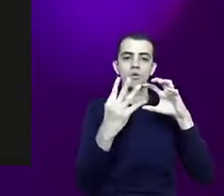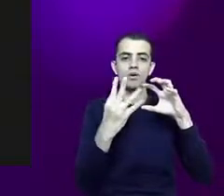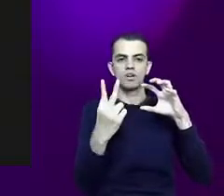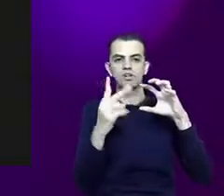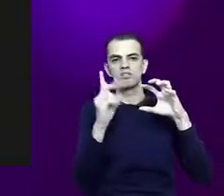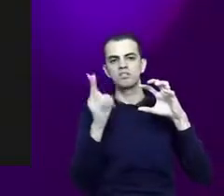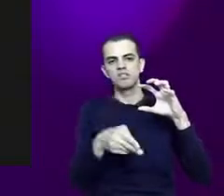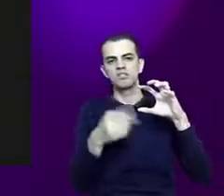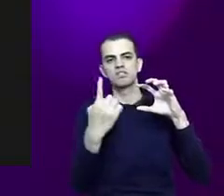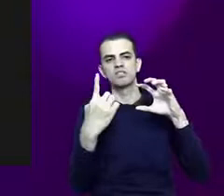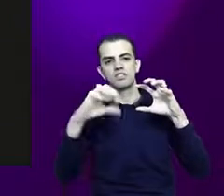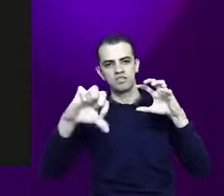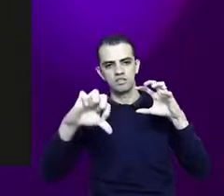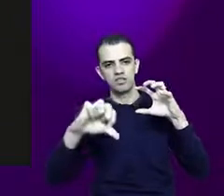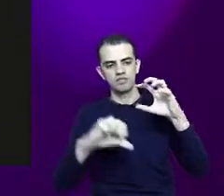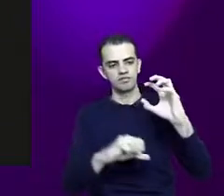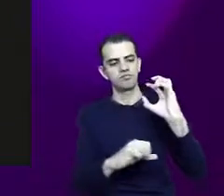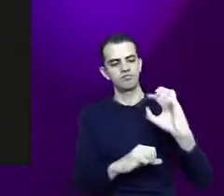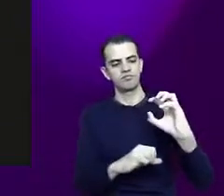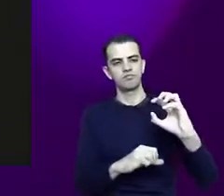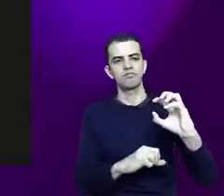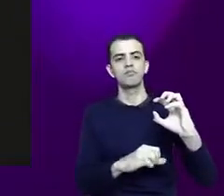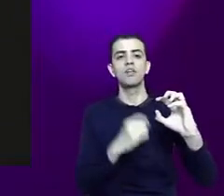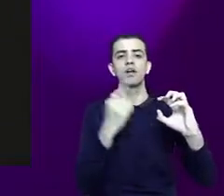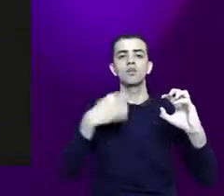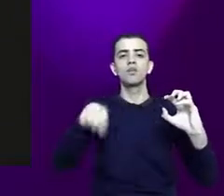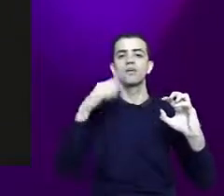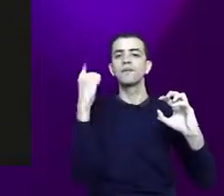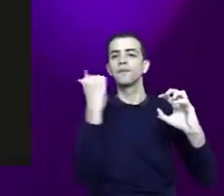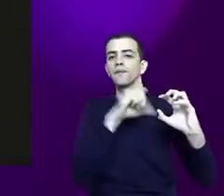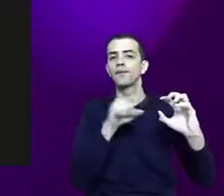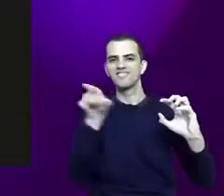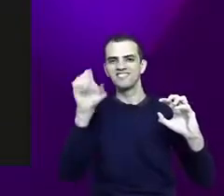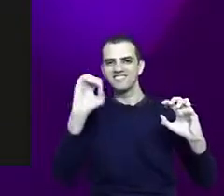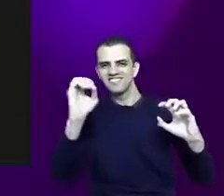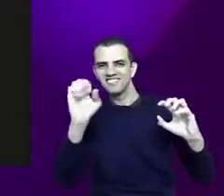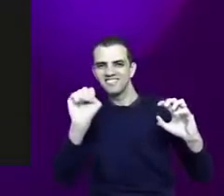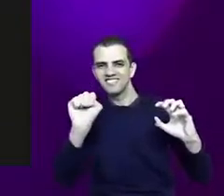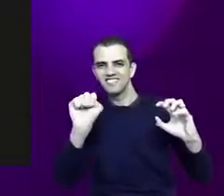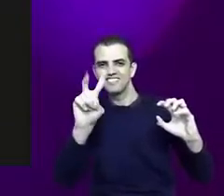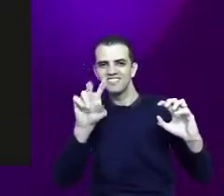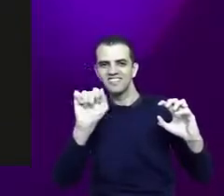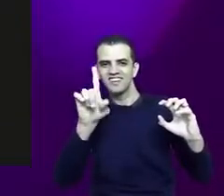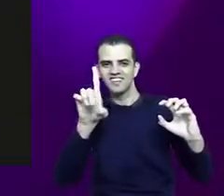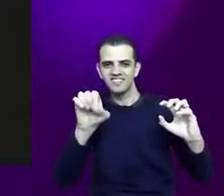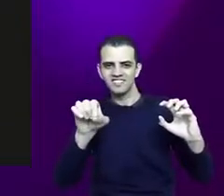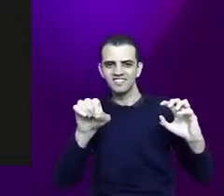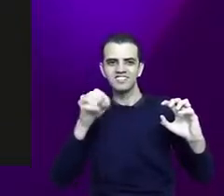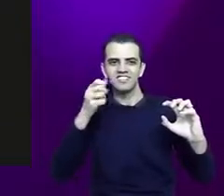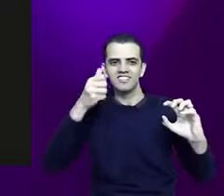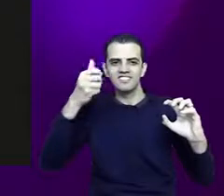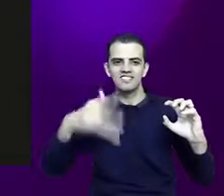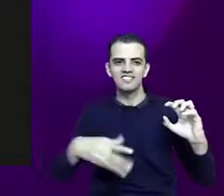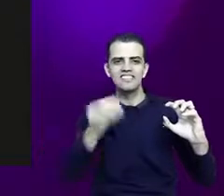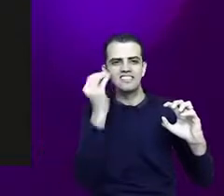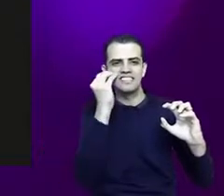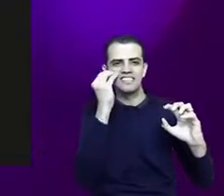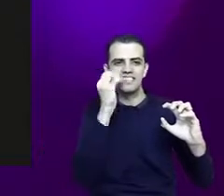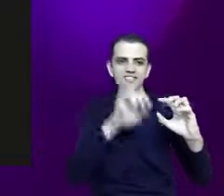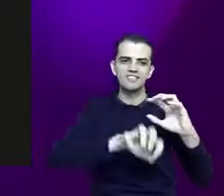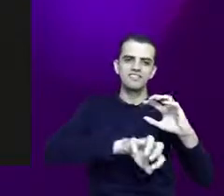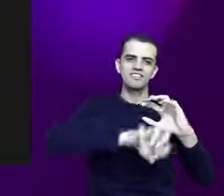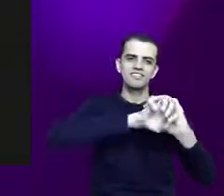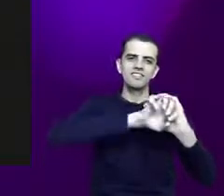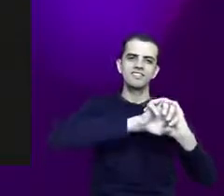E conseguimos. Oswaldo, você falou muito bem. Você tentaria colocar a posição aqui desse copo? O